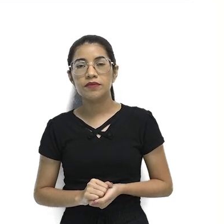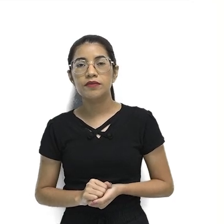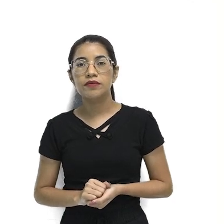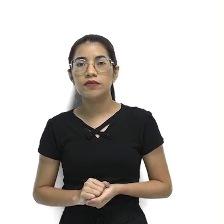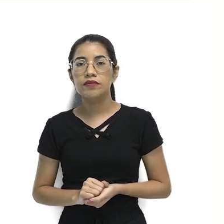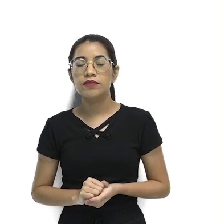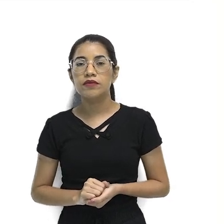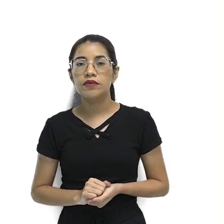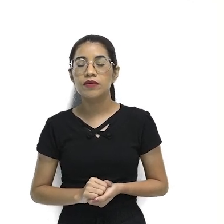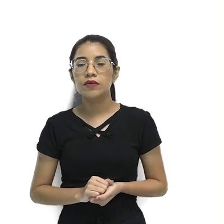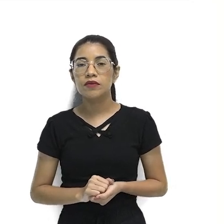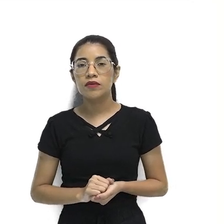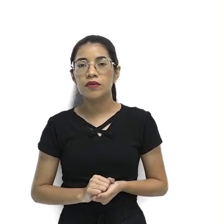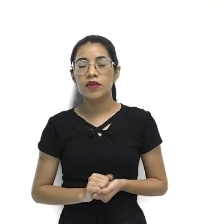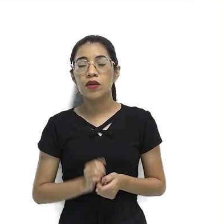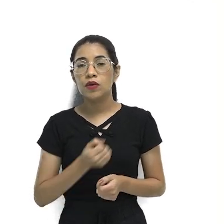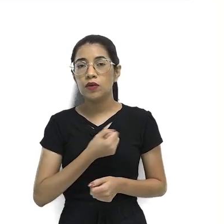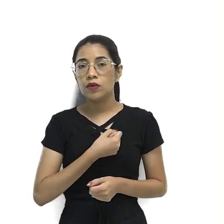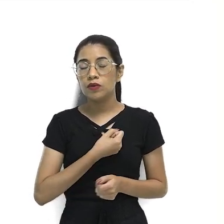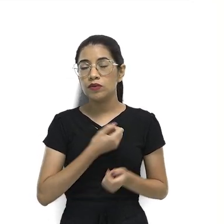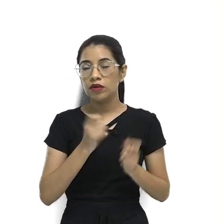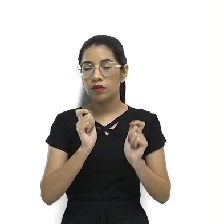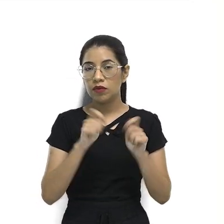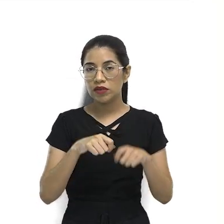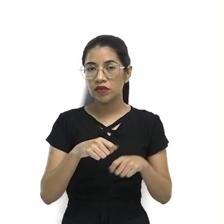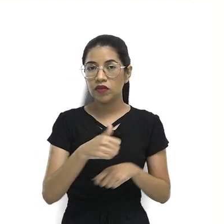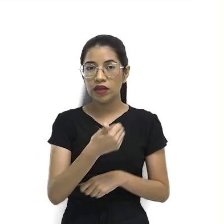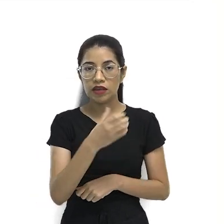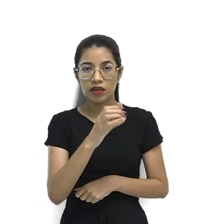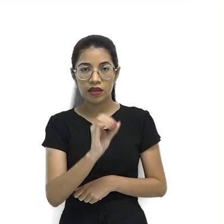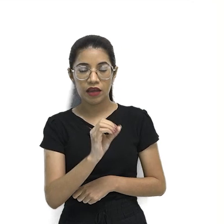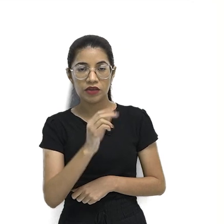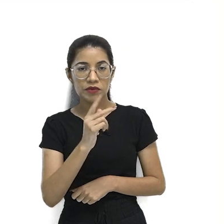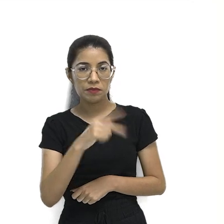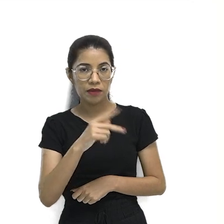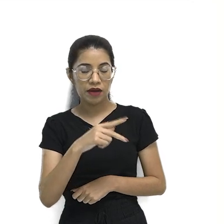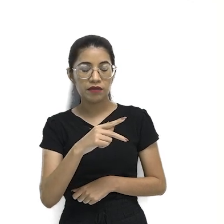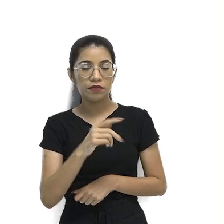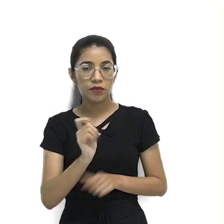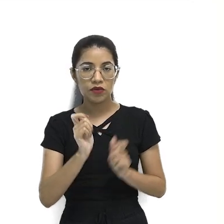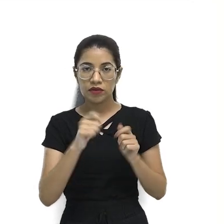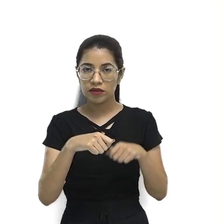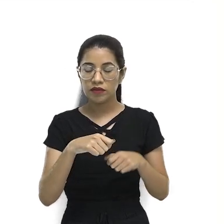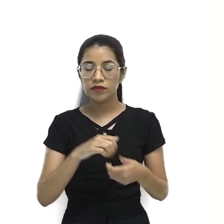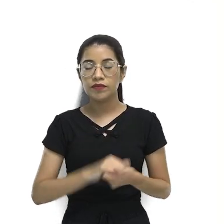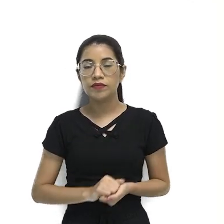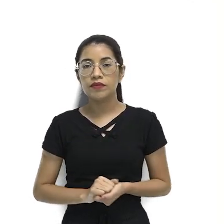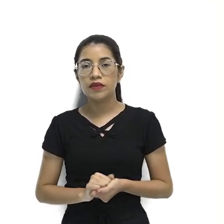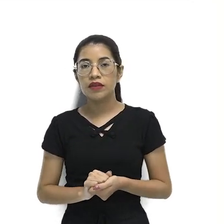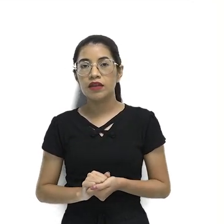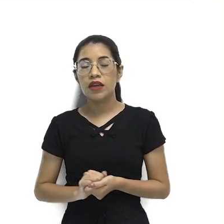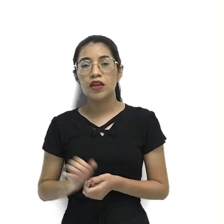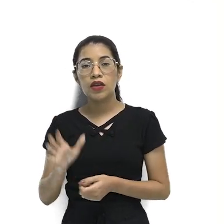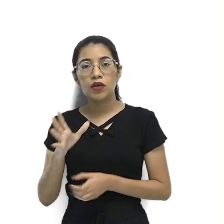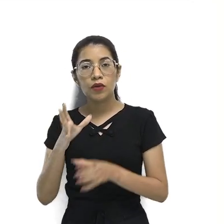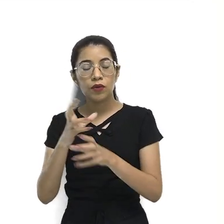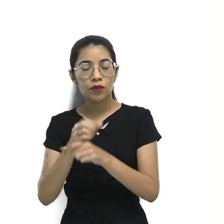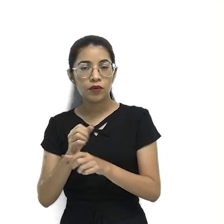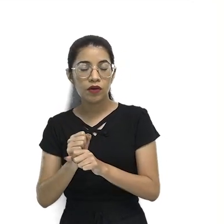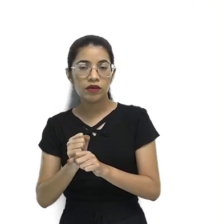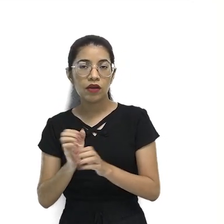números que são favoráveis, tá? Que nesse caso aqui são 10 bolas pares, né? Contra o meu espaço